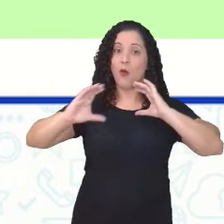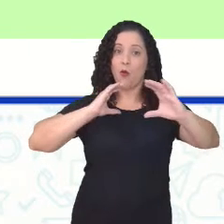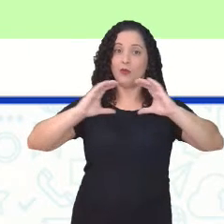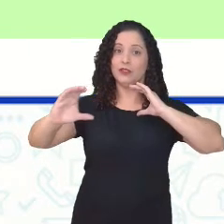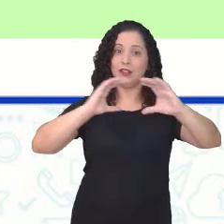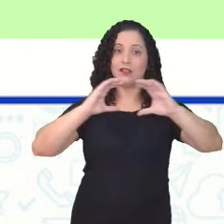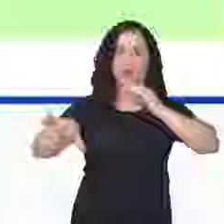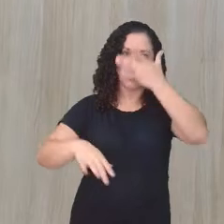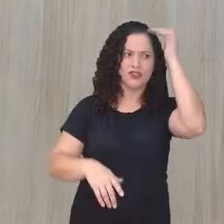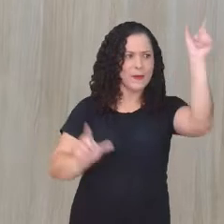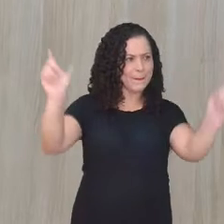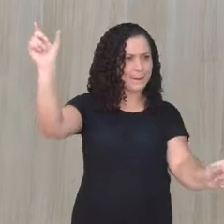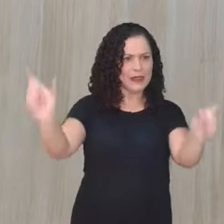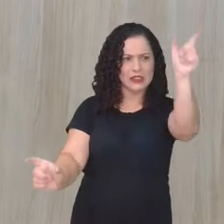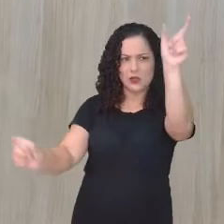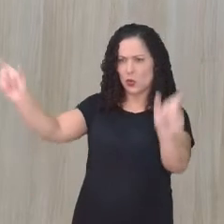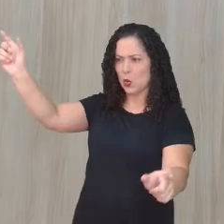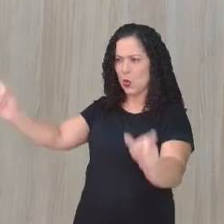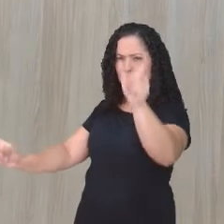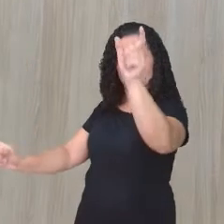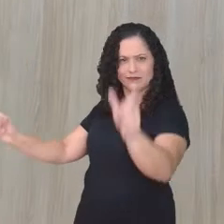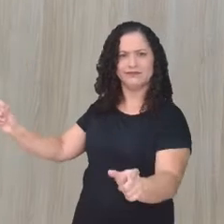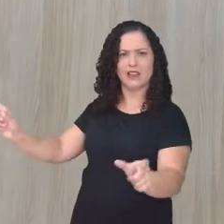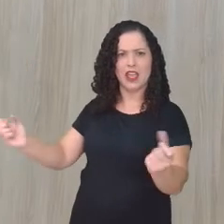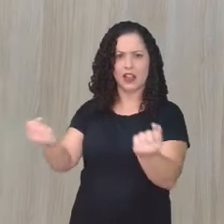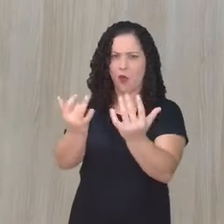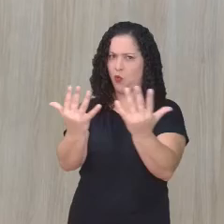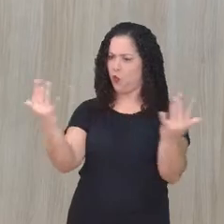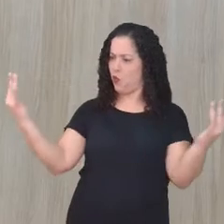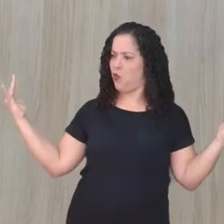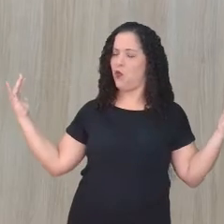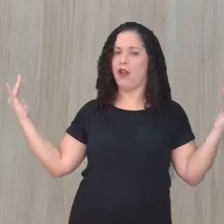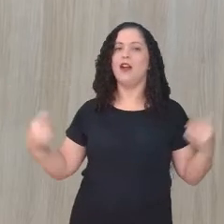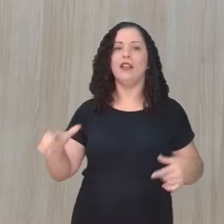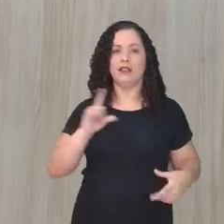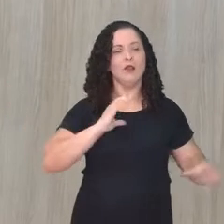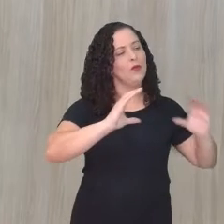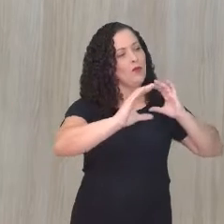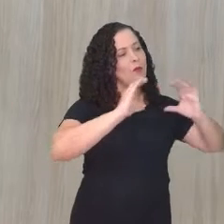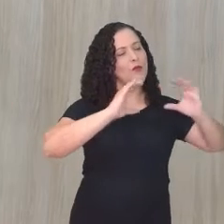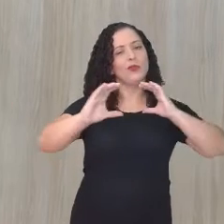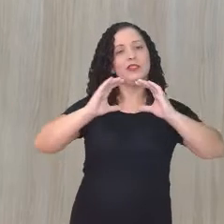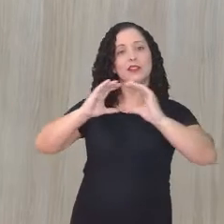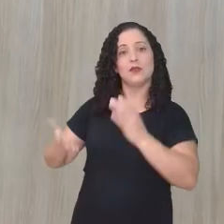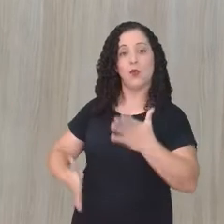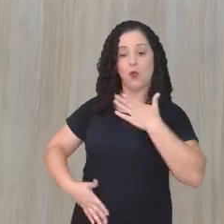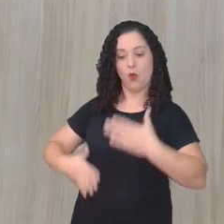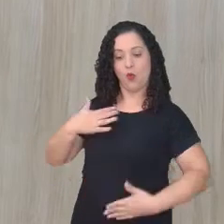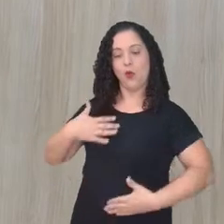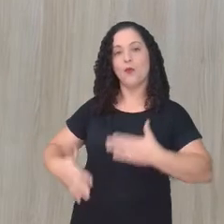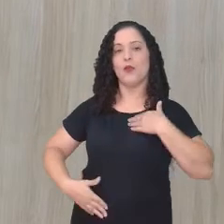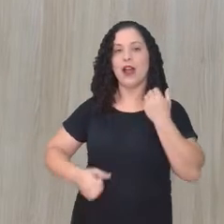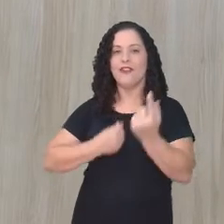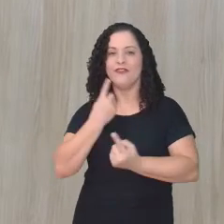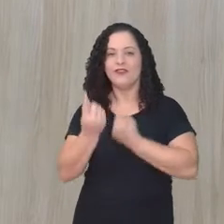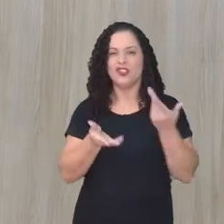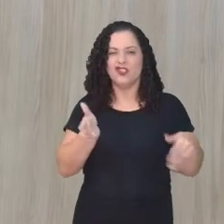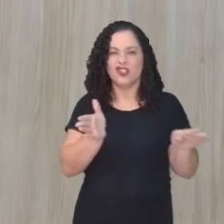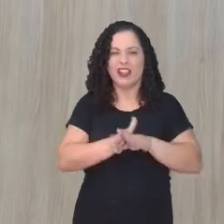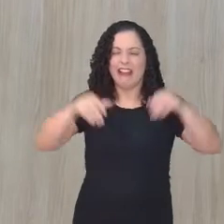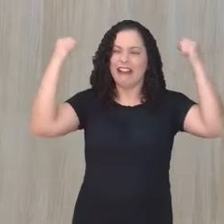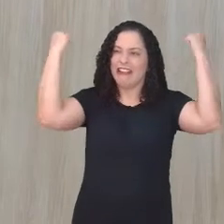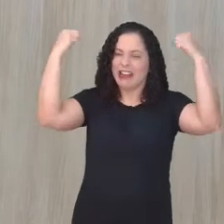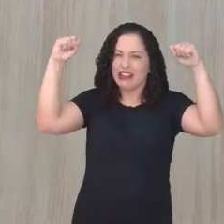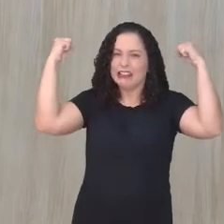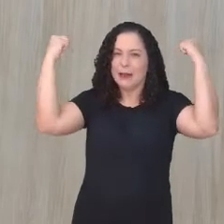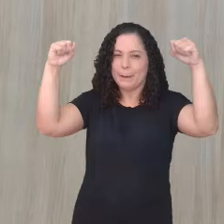essas pessoas que estão lá ao nosso redor, não é? Temos uma comunicação até o corpo, né? Às vezes a gente chega lá na academia,